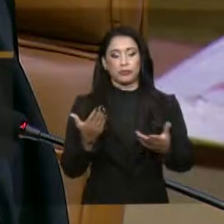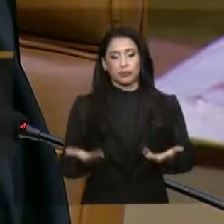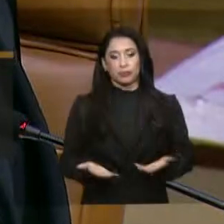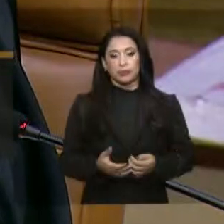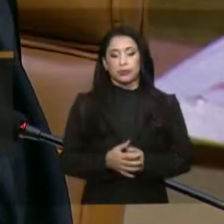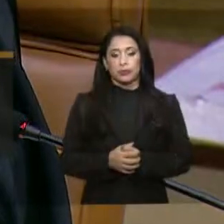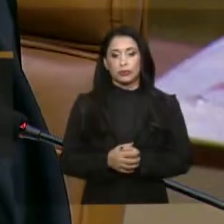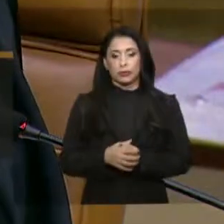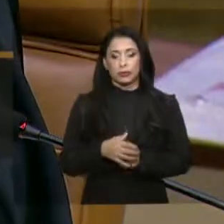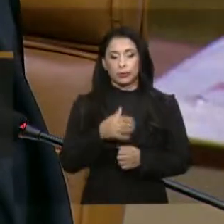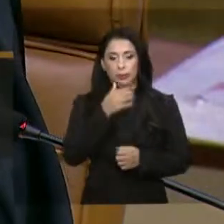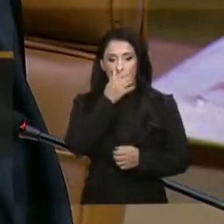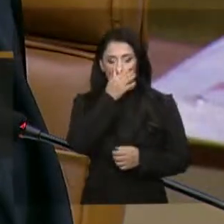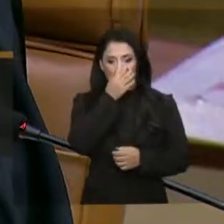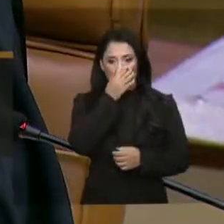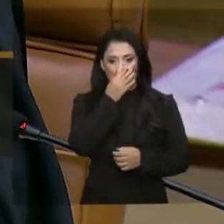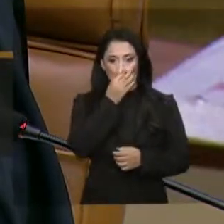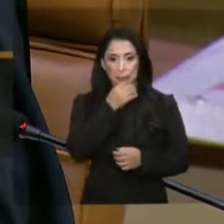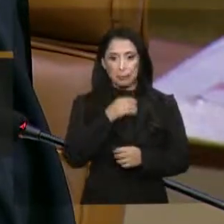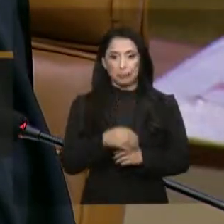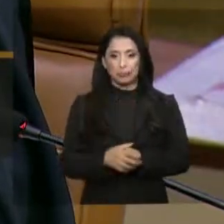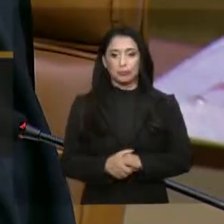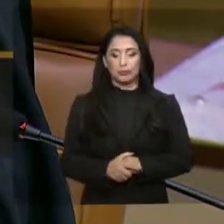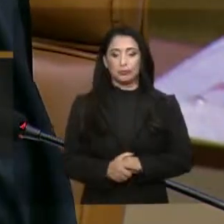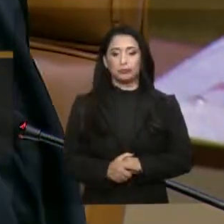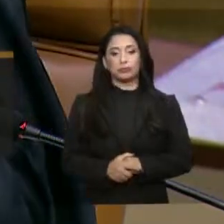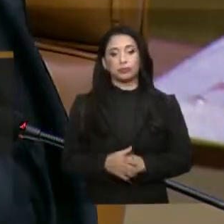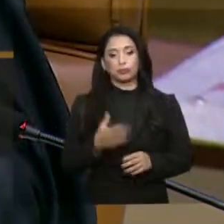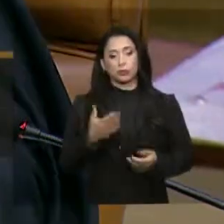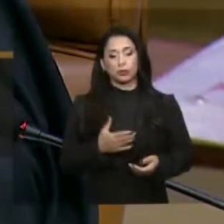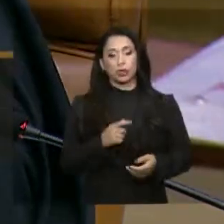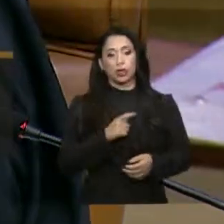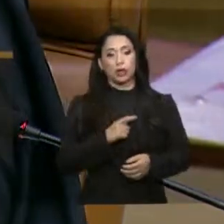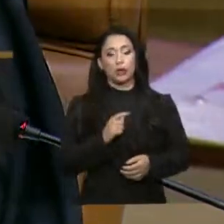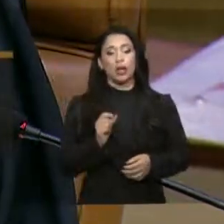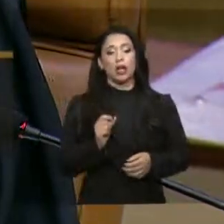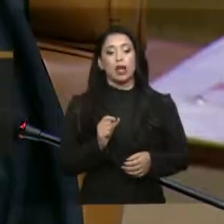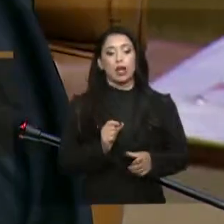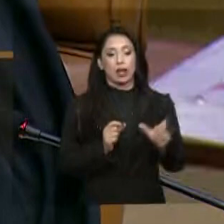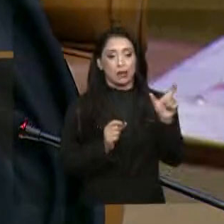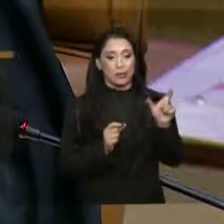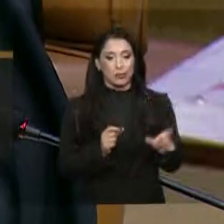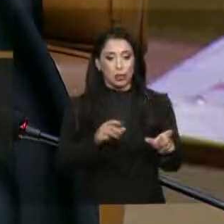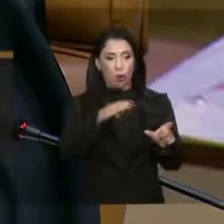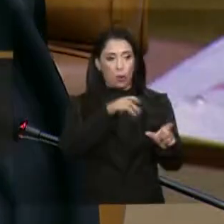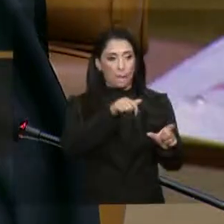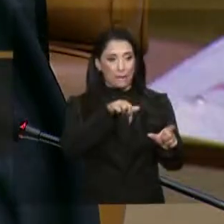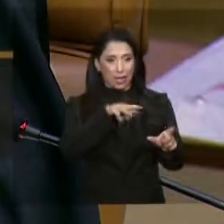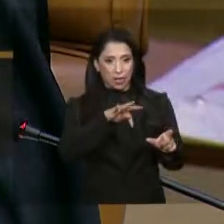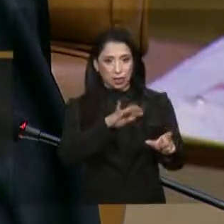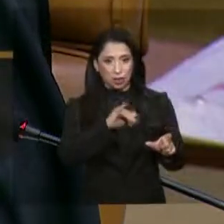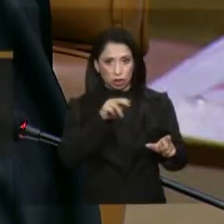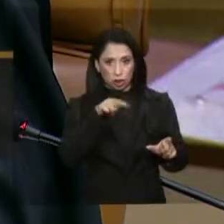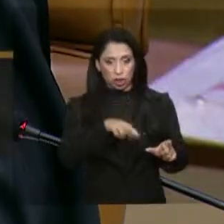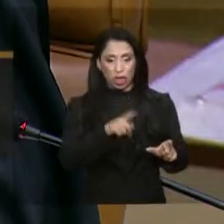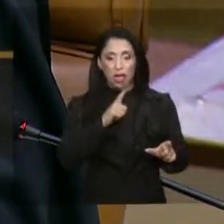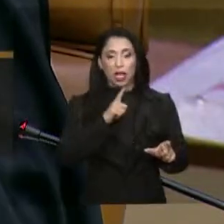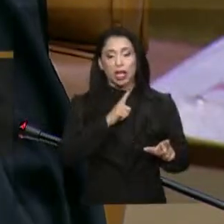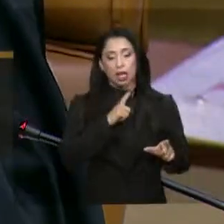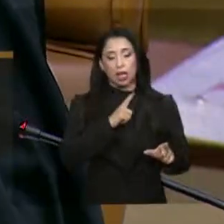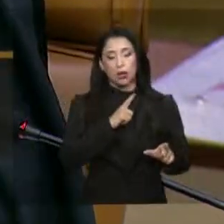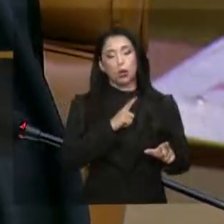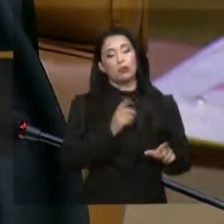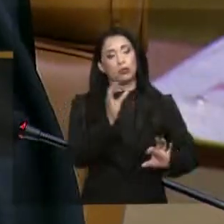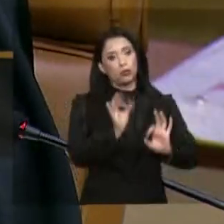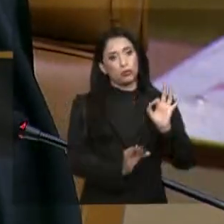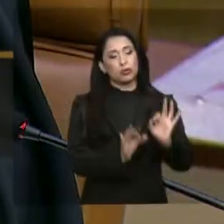doutrina reafirmando essa posição de terceiro juridicamente interessado. Dessa forma,